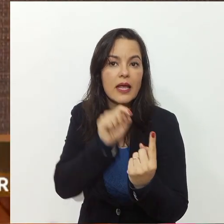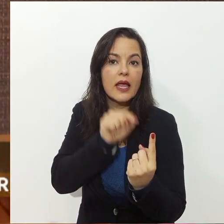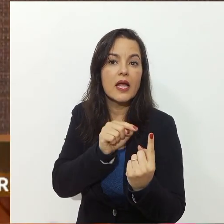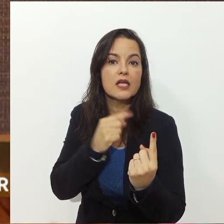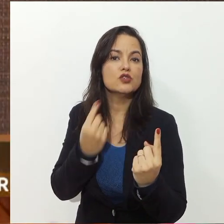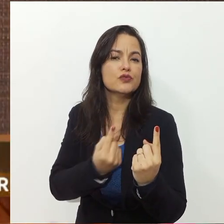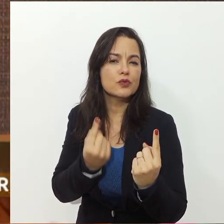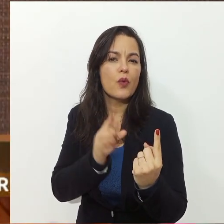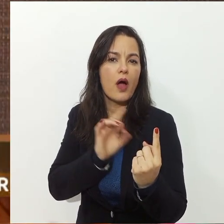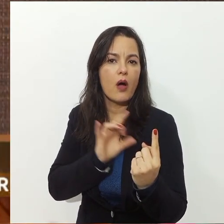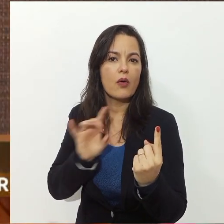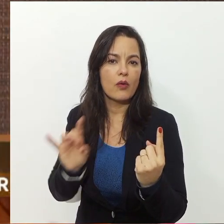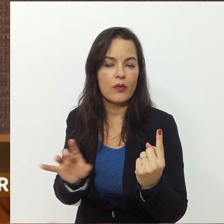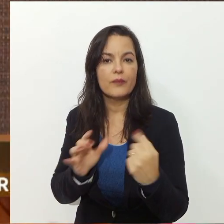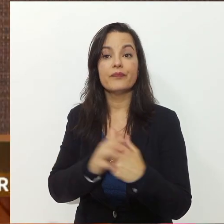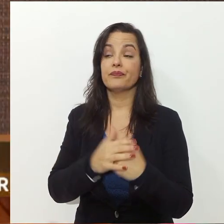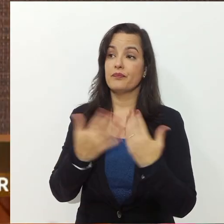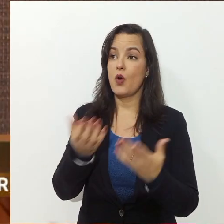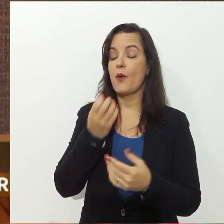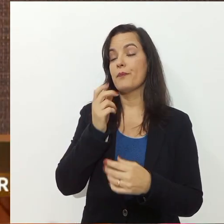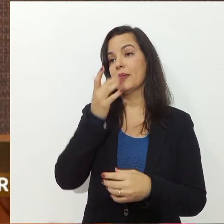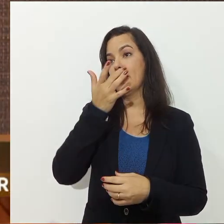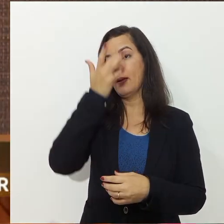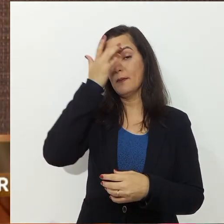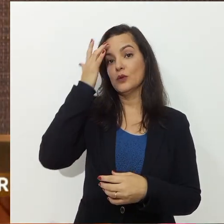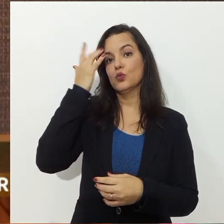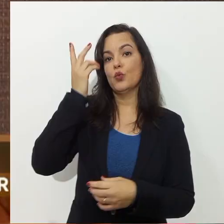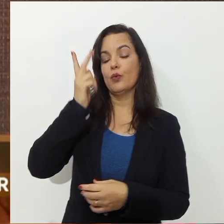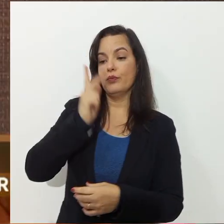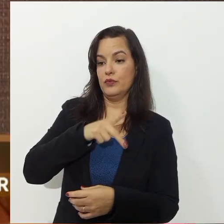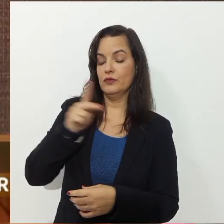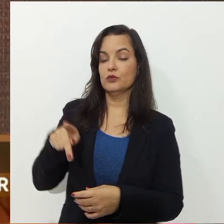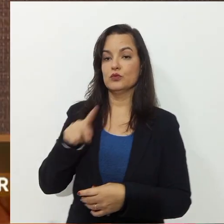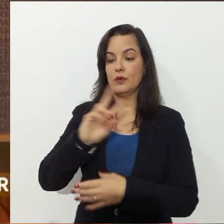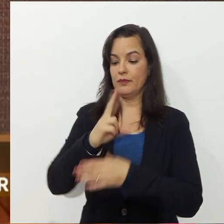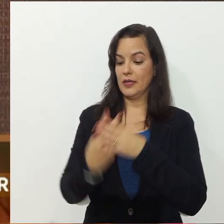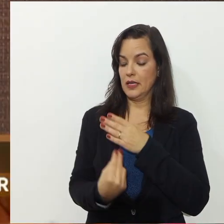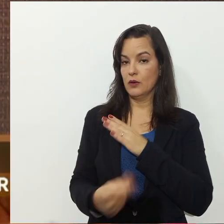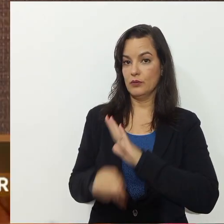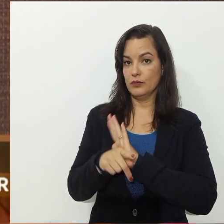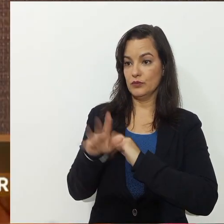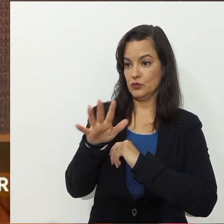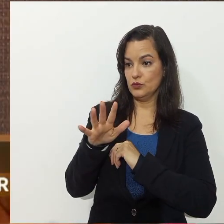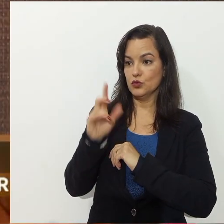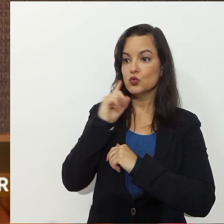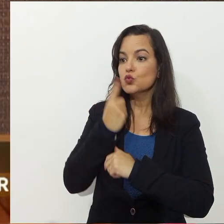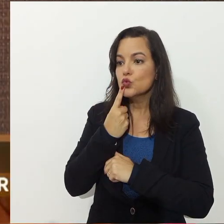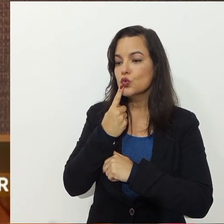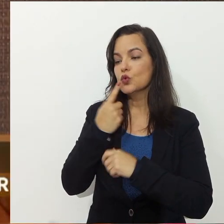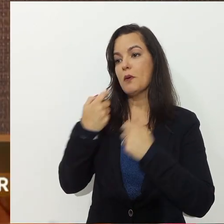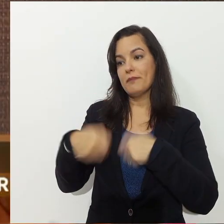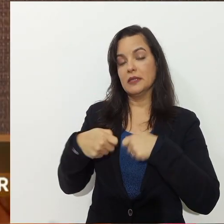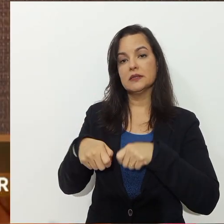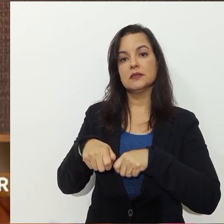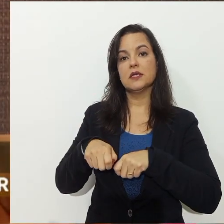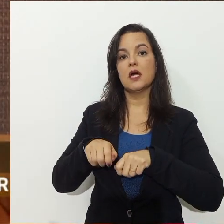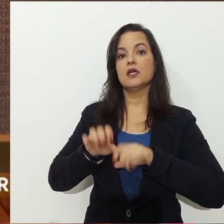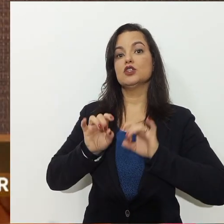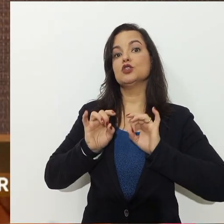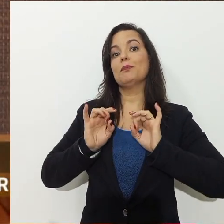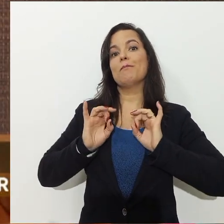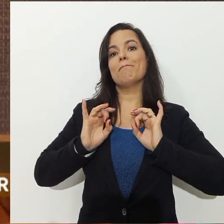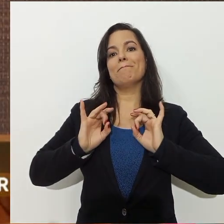Bom, o professor bilíngue de surdos, ele precisa ter uma formação específica, que é uma pós-graduação, uma formação